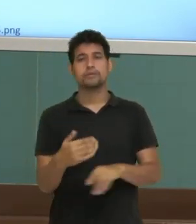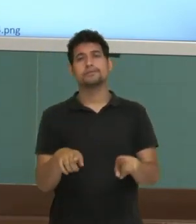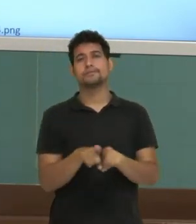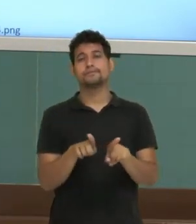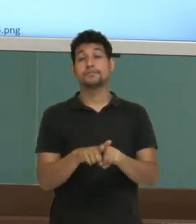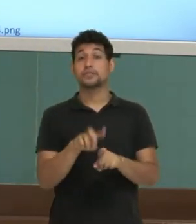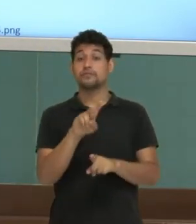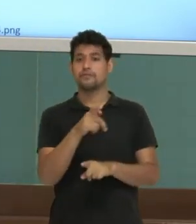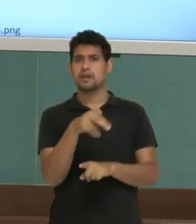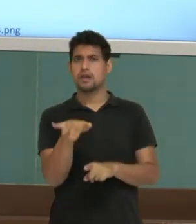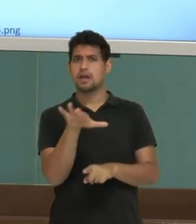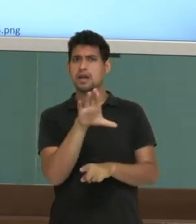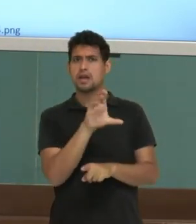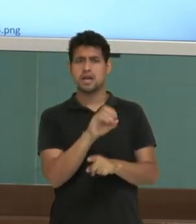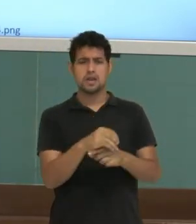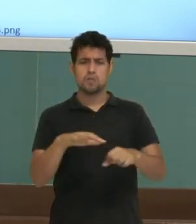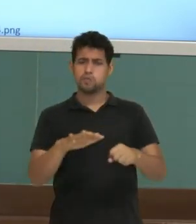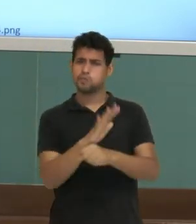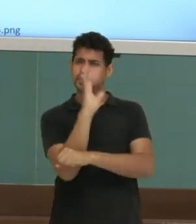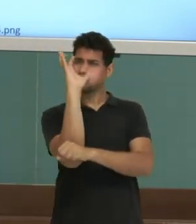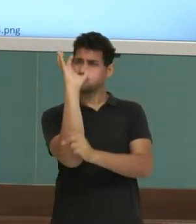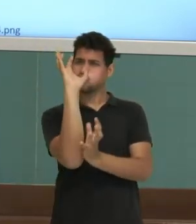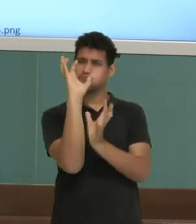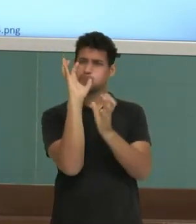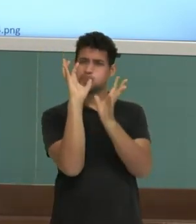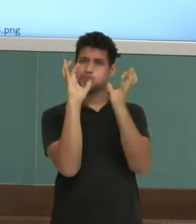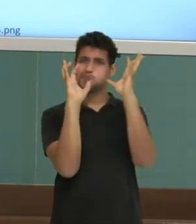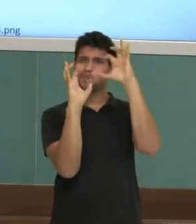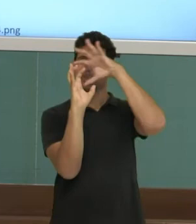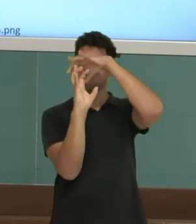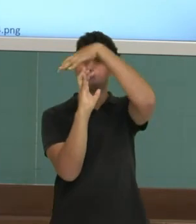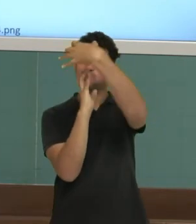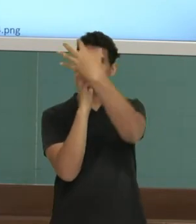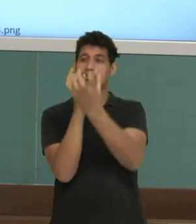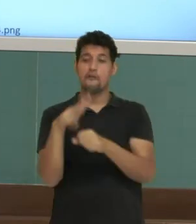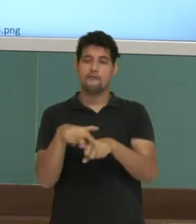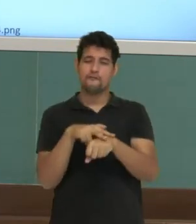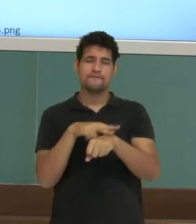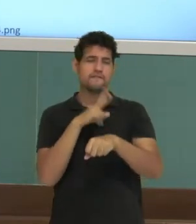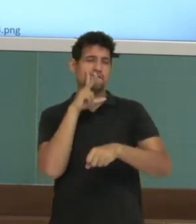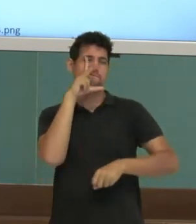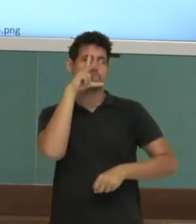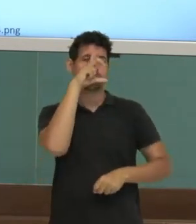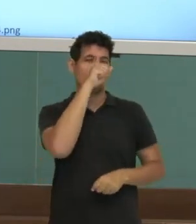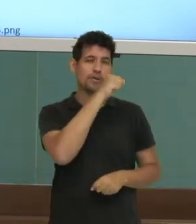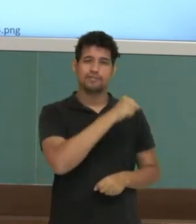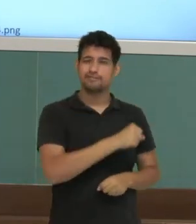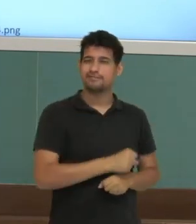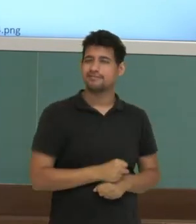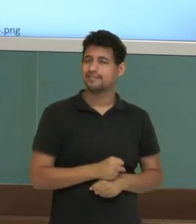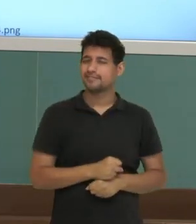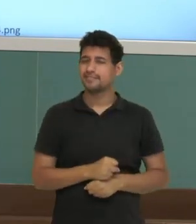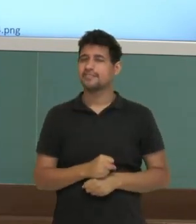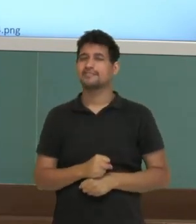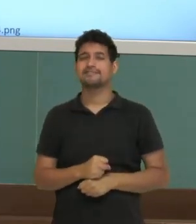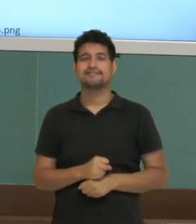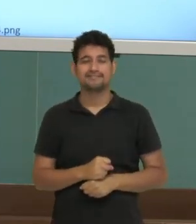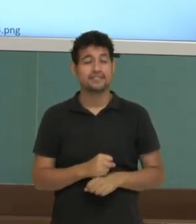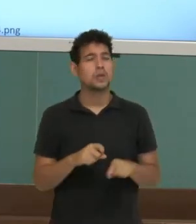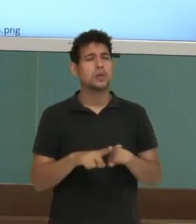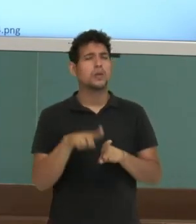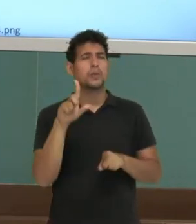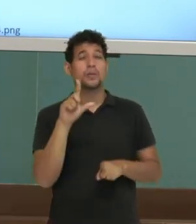verão, cheias de folhas, um verde muito intenso. Pouca luminosidade no